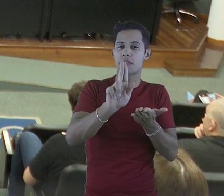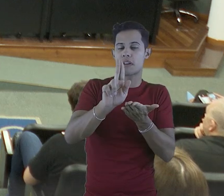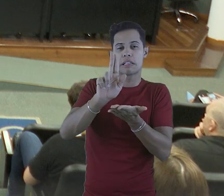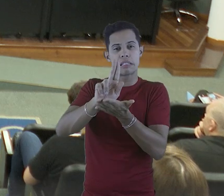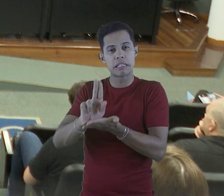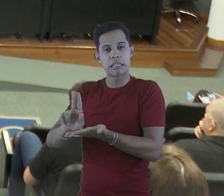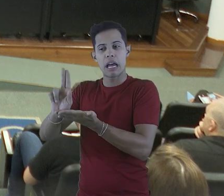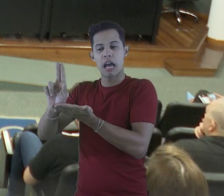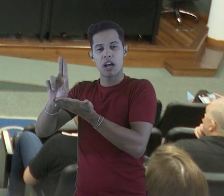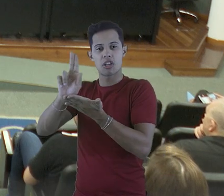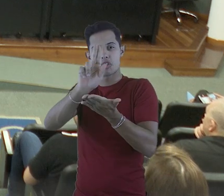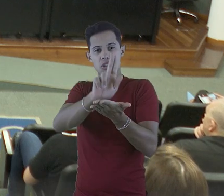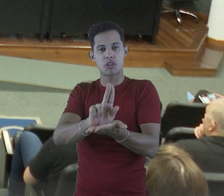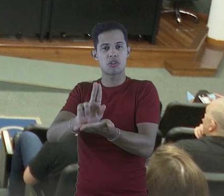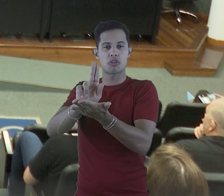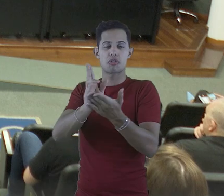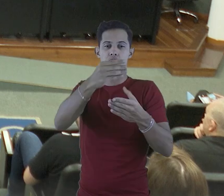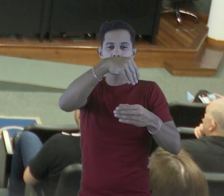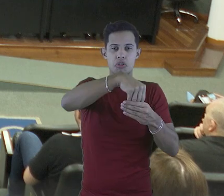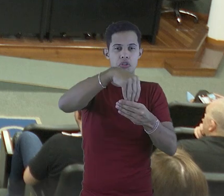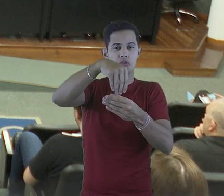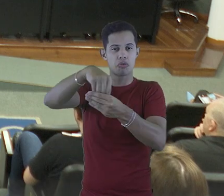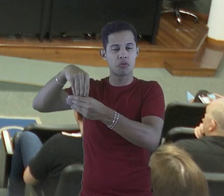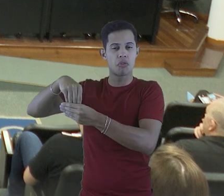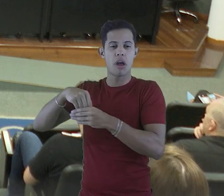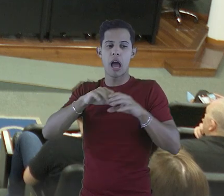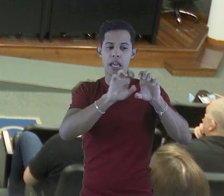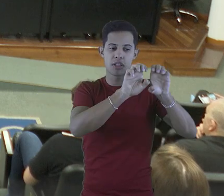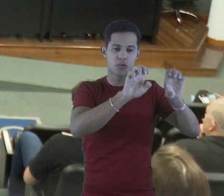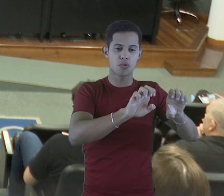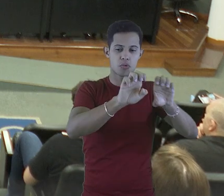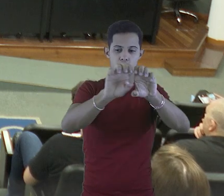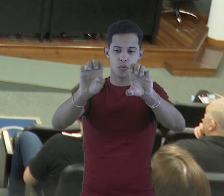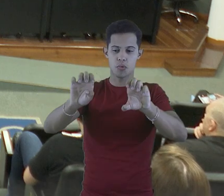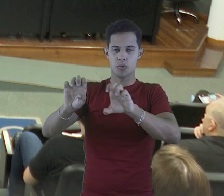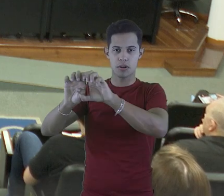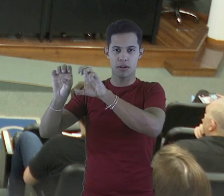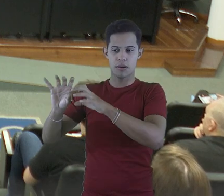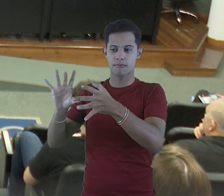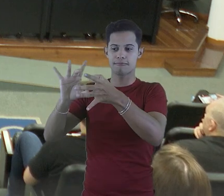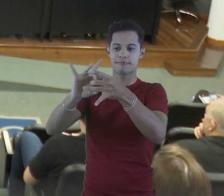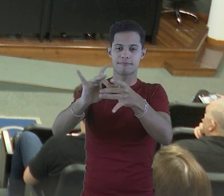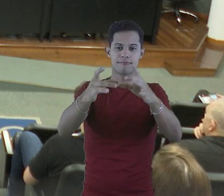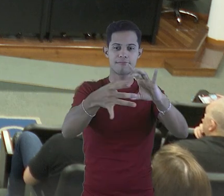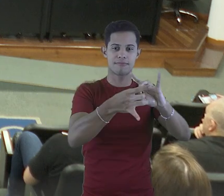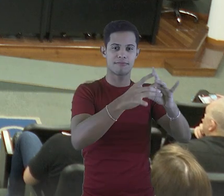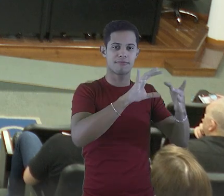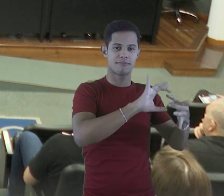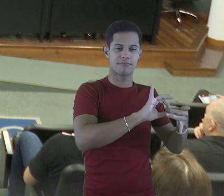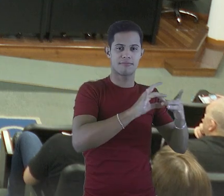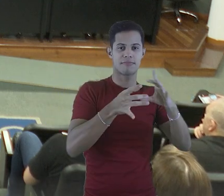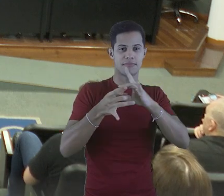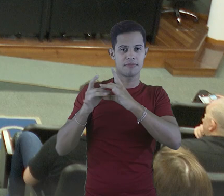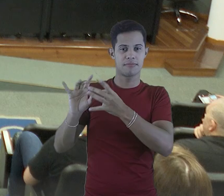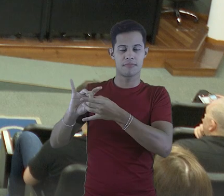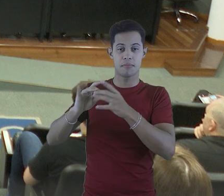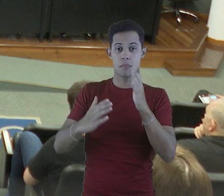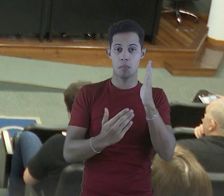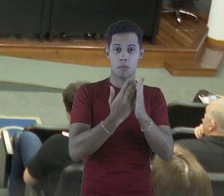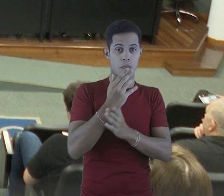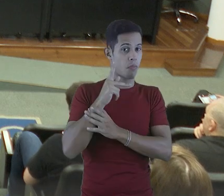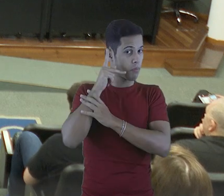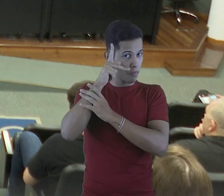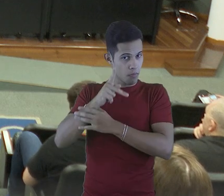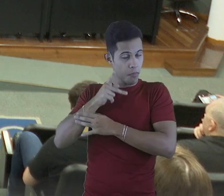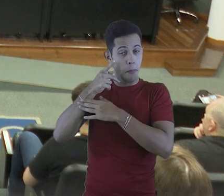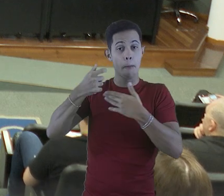por exemplo em universidades e etc em relação a estruturas vinculadas à universidade para cumprimento da